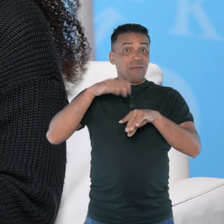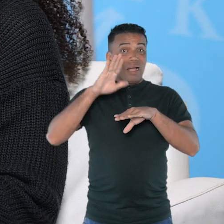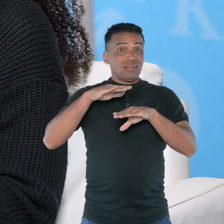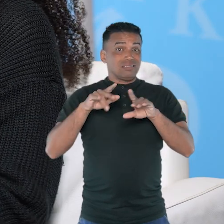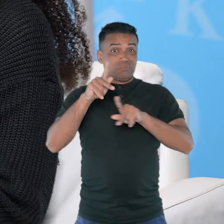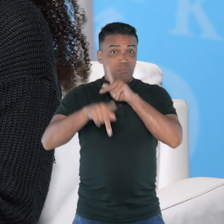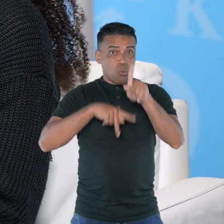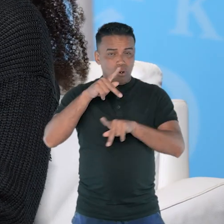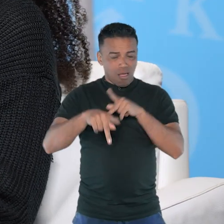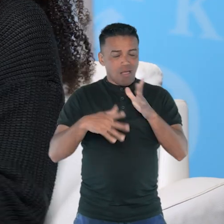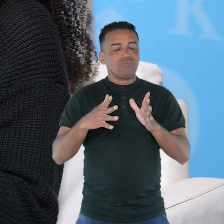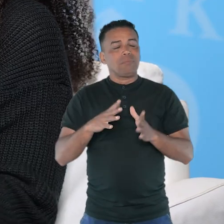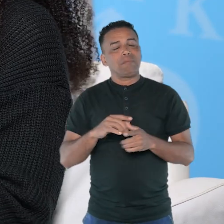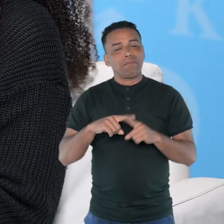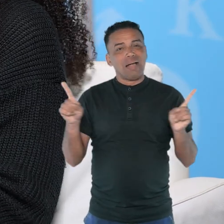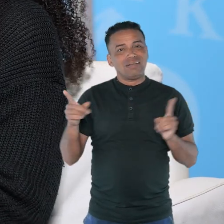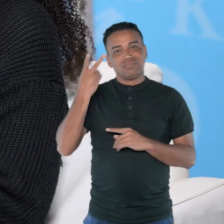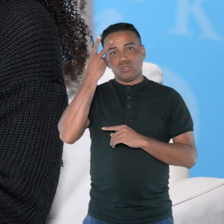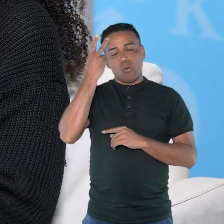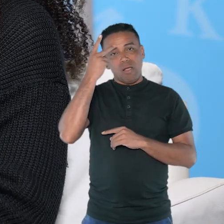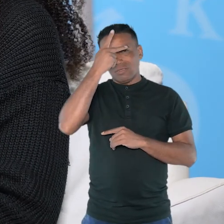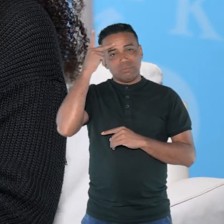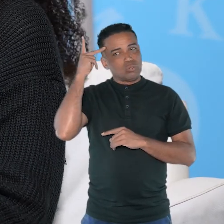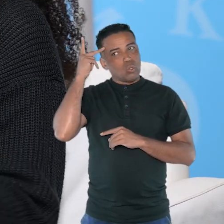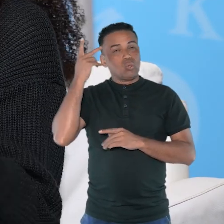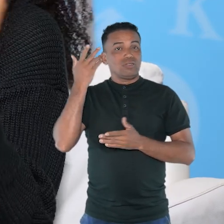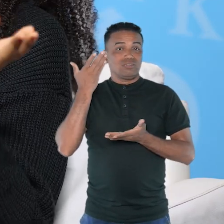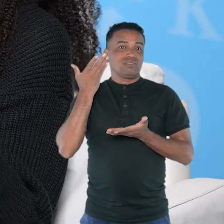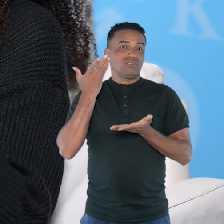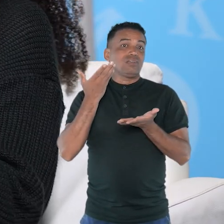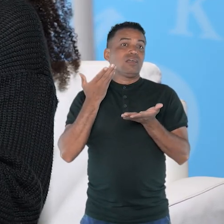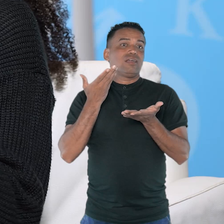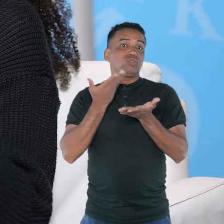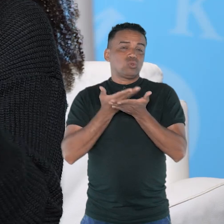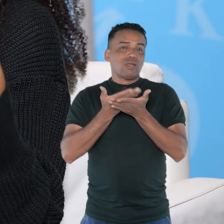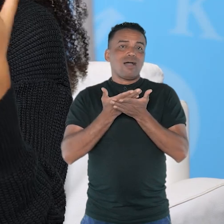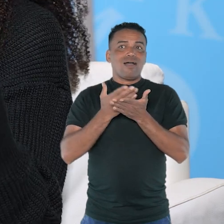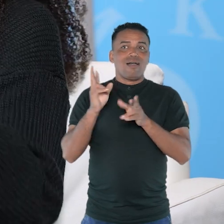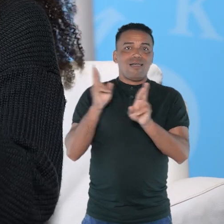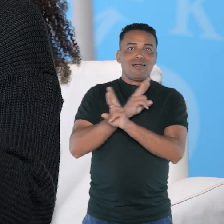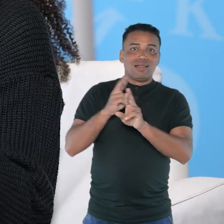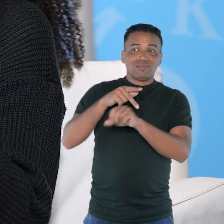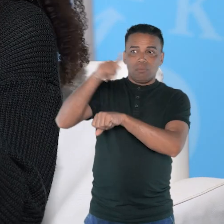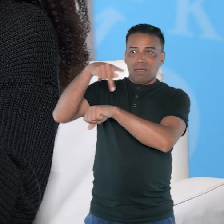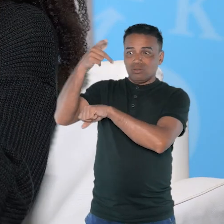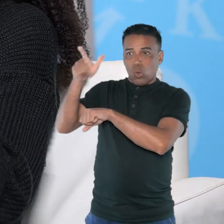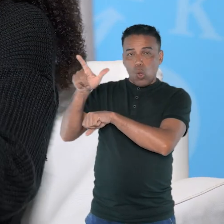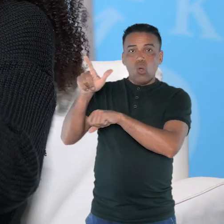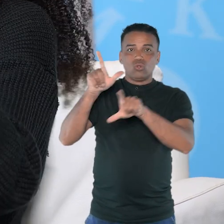mas naquela época era muito comum as pessoas fazerem Relações Internacionais e Letras, Direito e